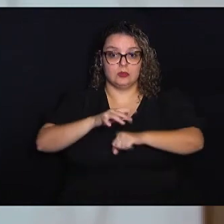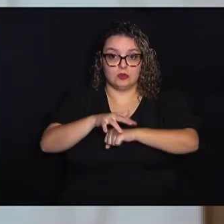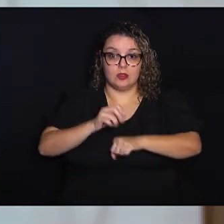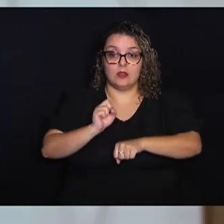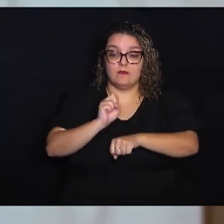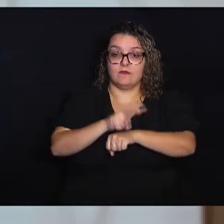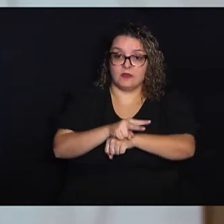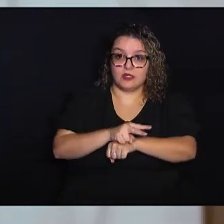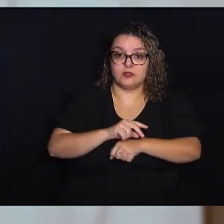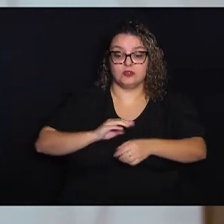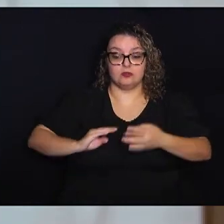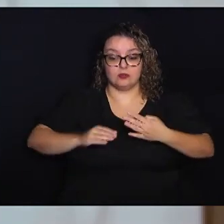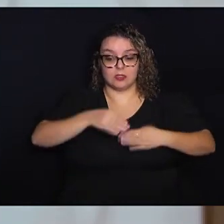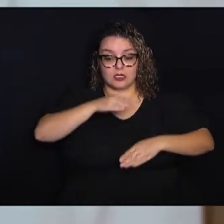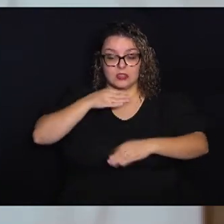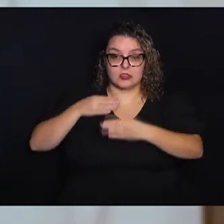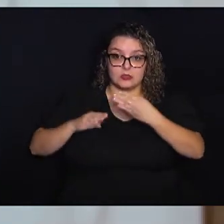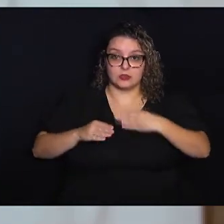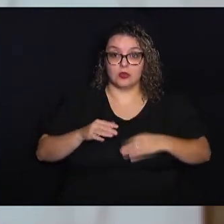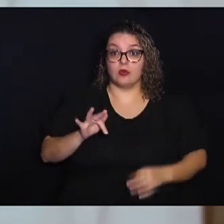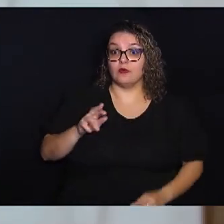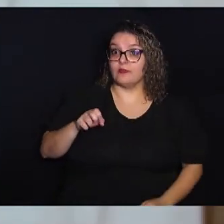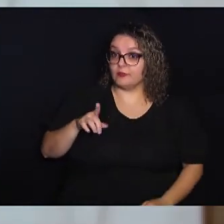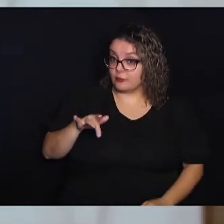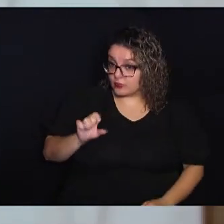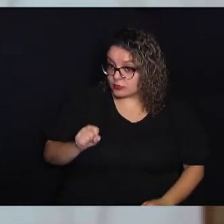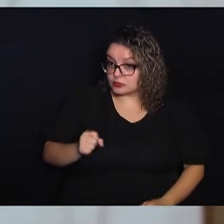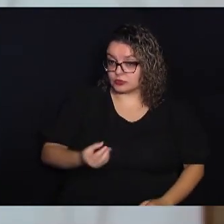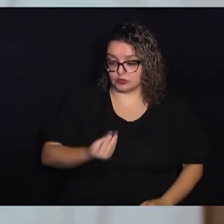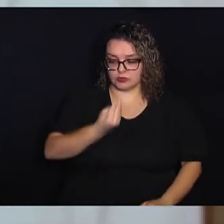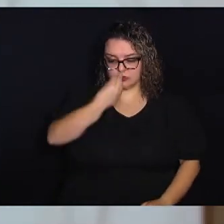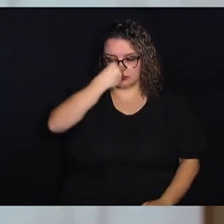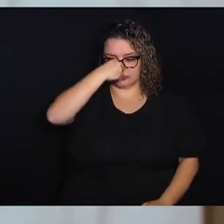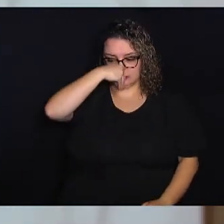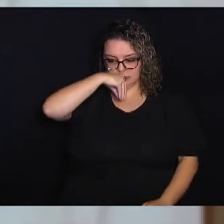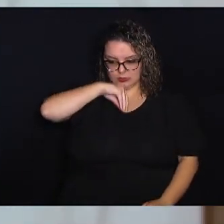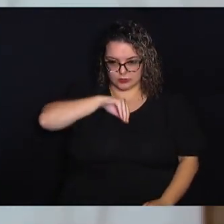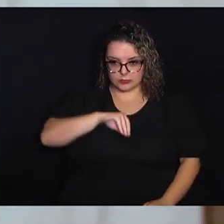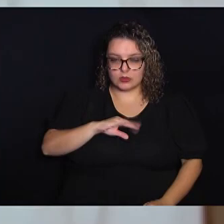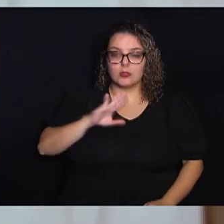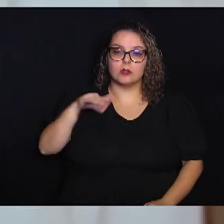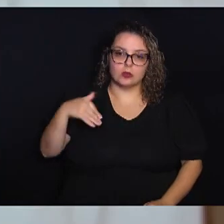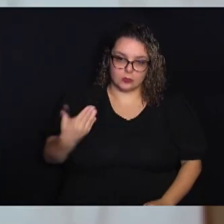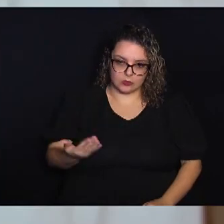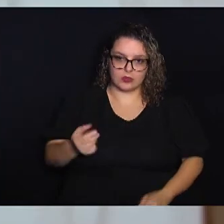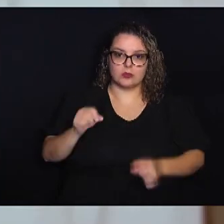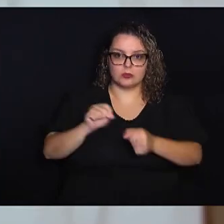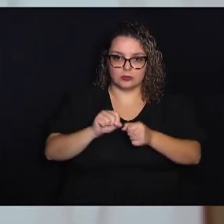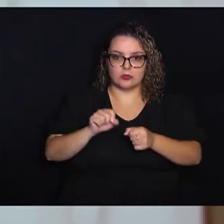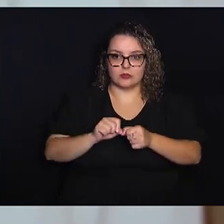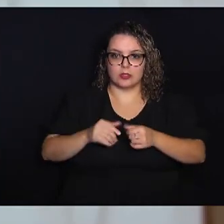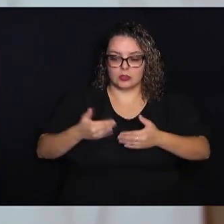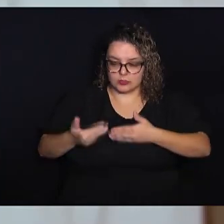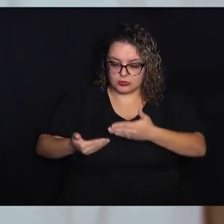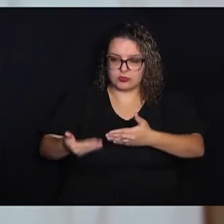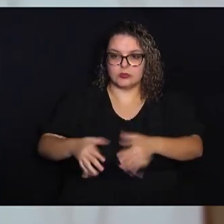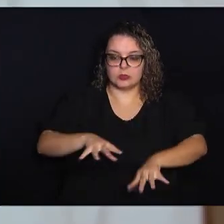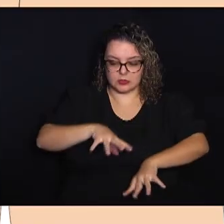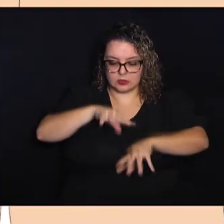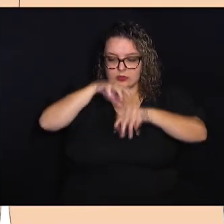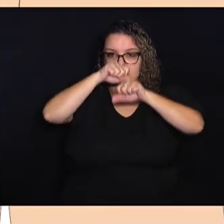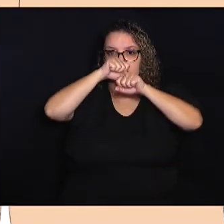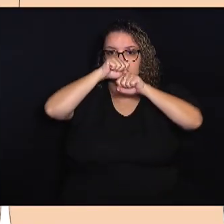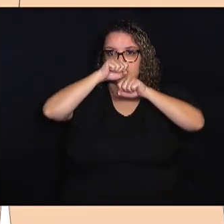vírus, bactérias, fungos, que acabam entrando quando a gente faz esse processo de inspiração,